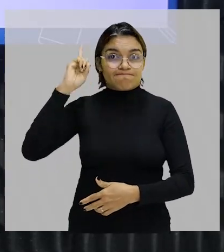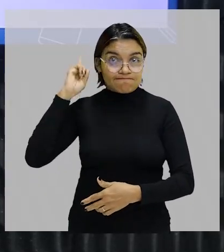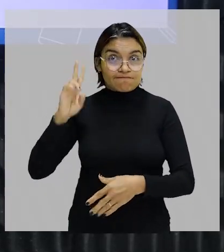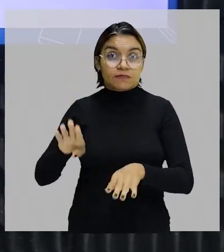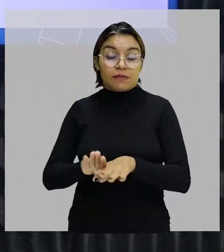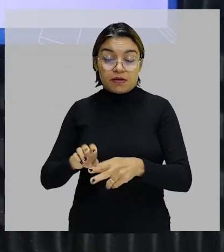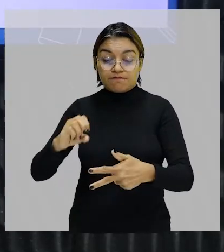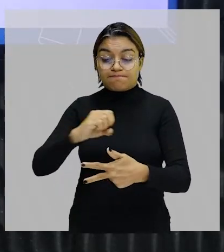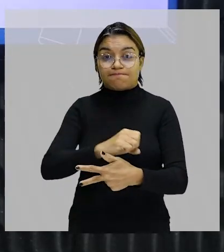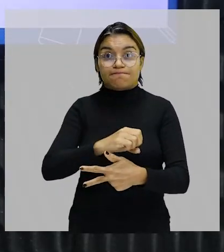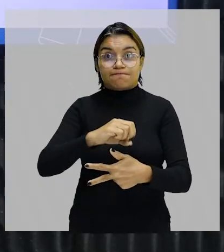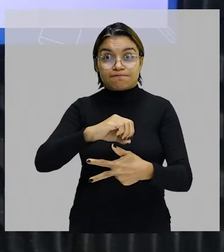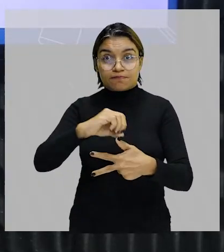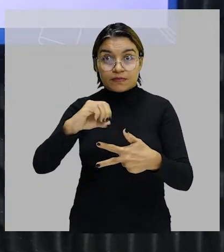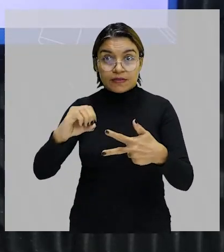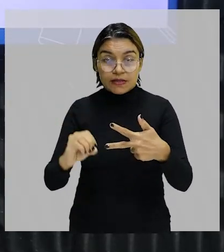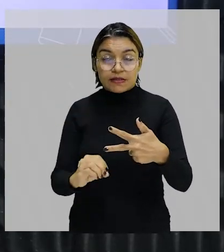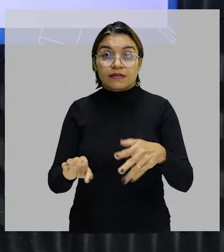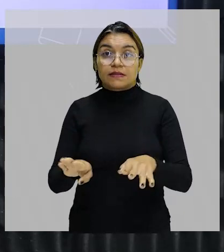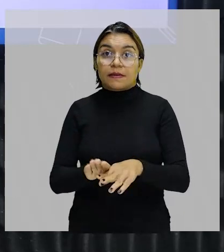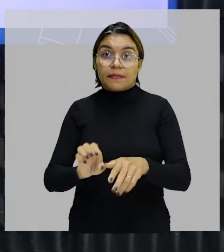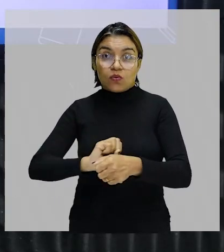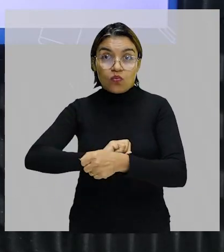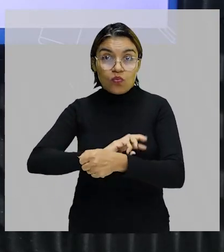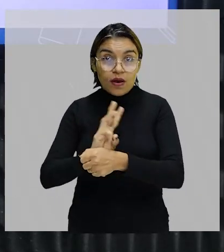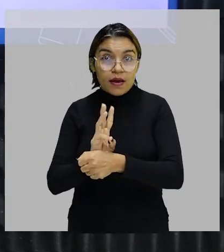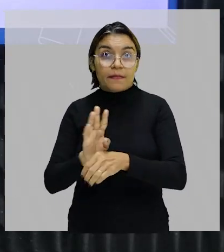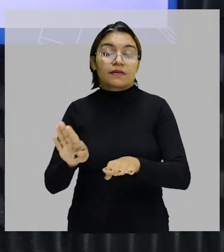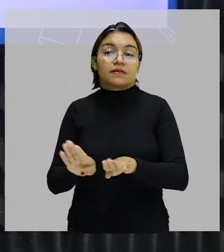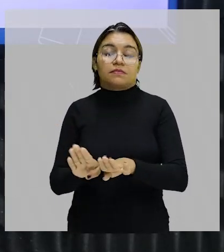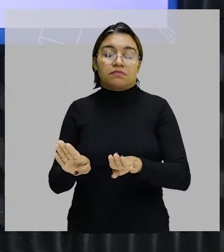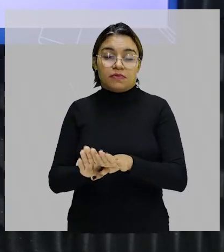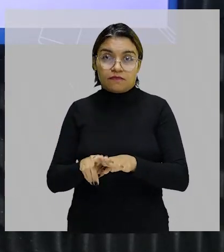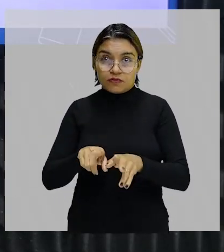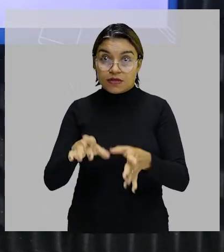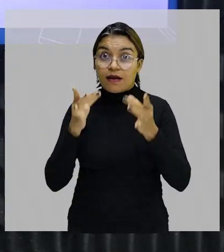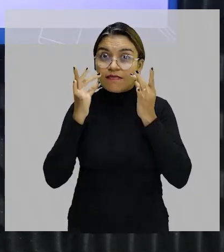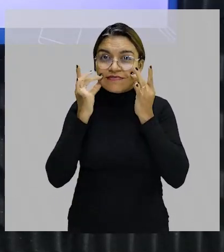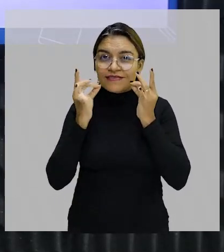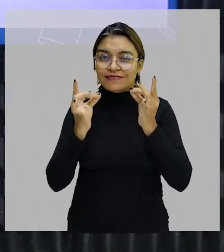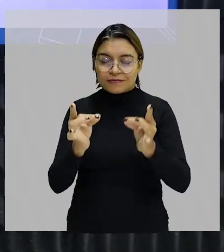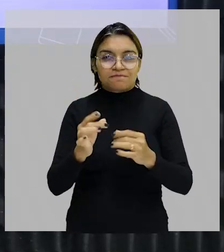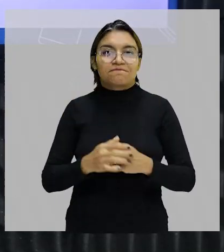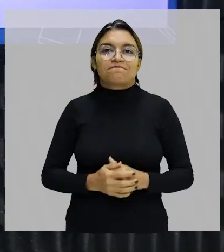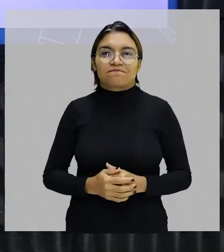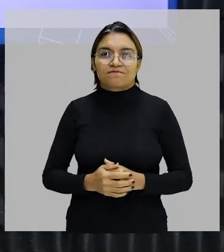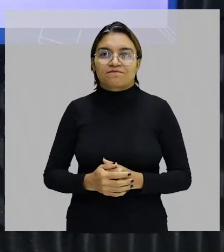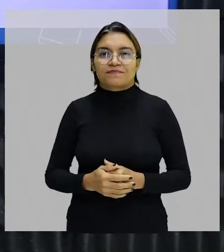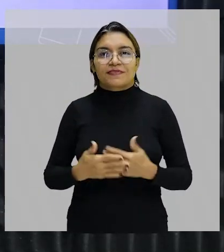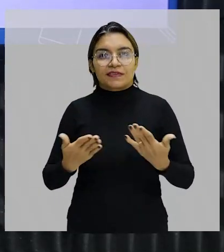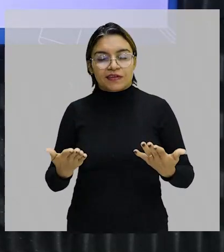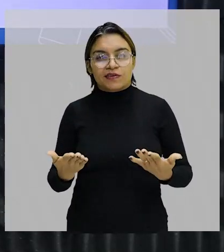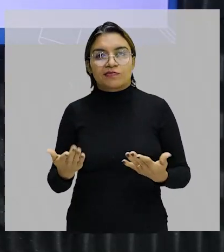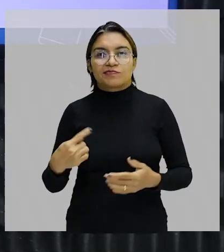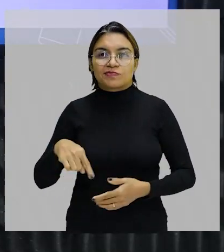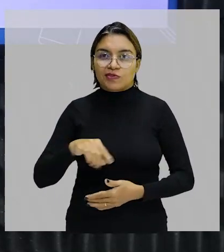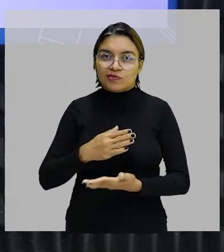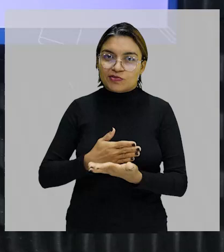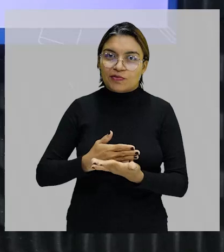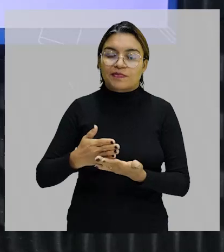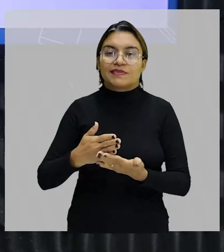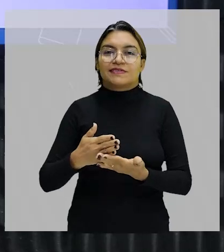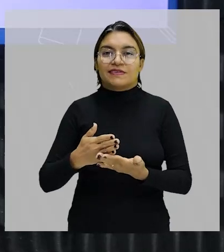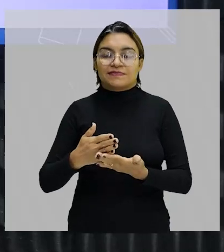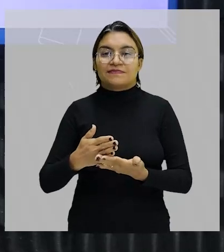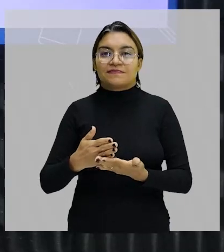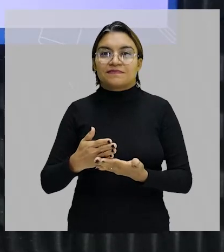Enem, na prova da nossa UEMA, tá certo? Então tu precisa estar atento. Então, sem mais delongas, para a gente poder começar com chave